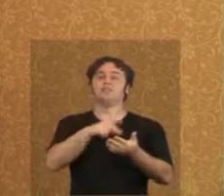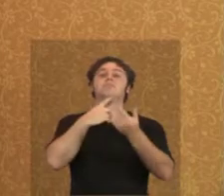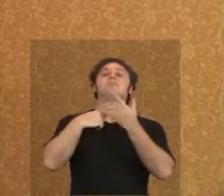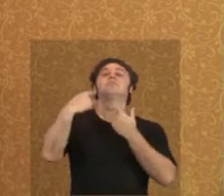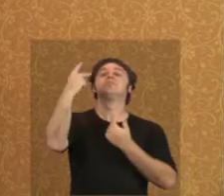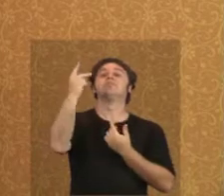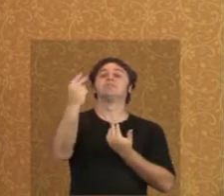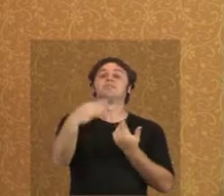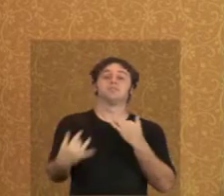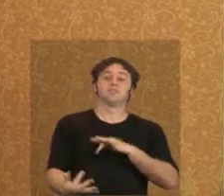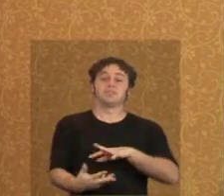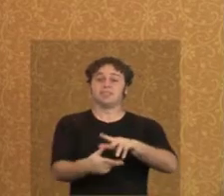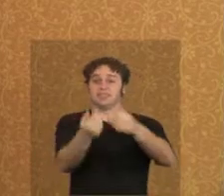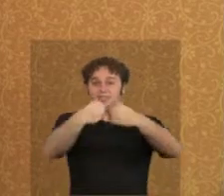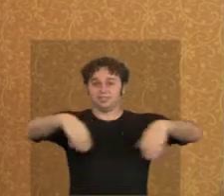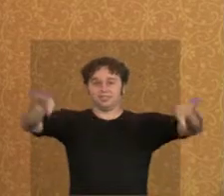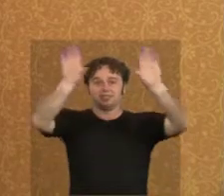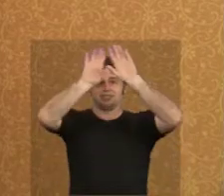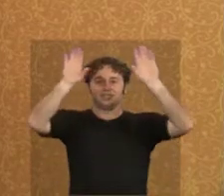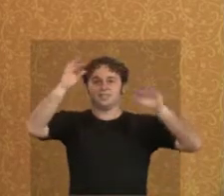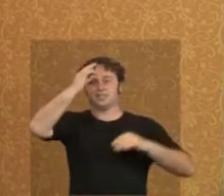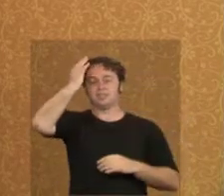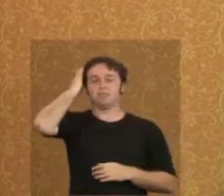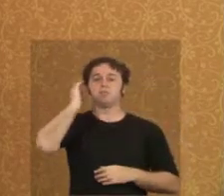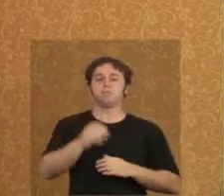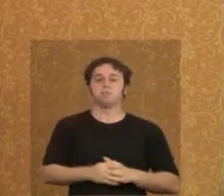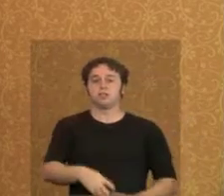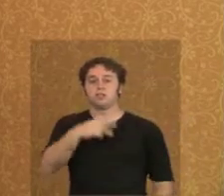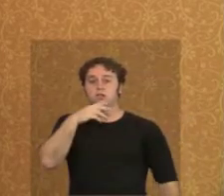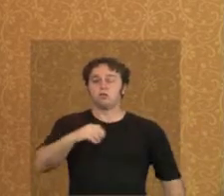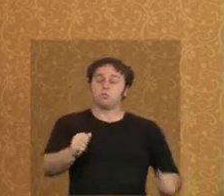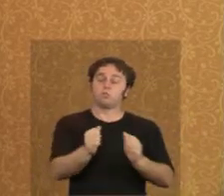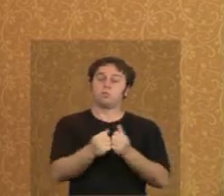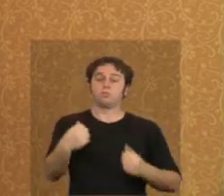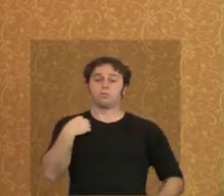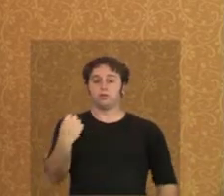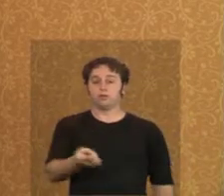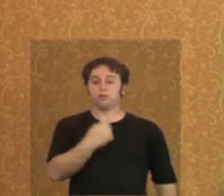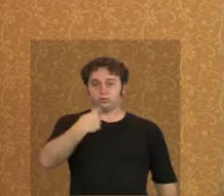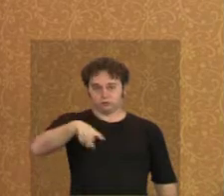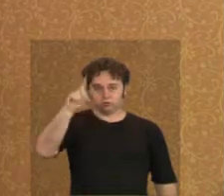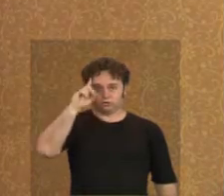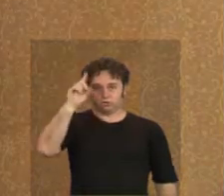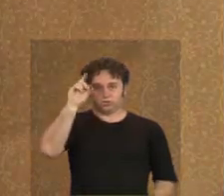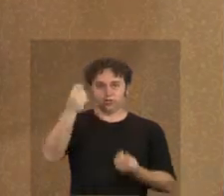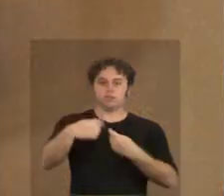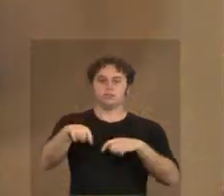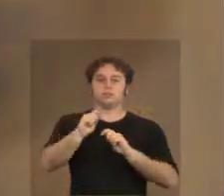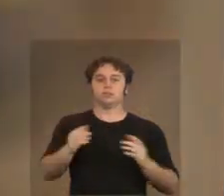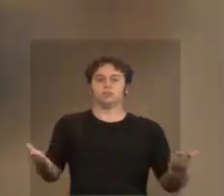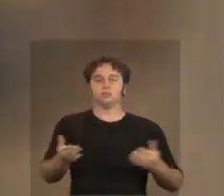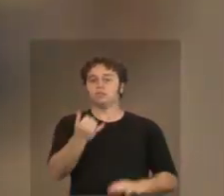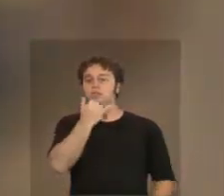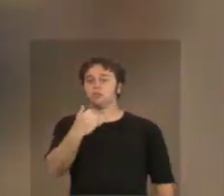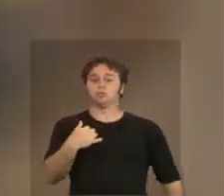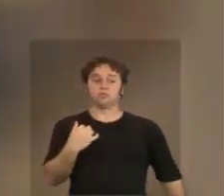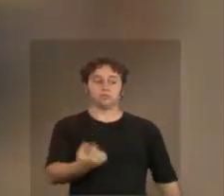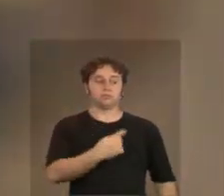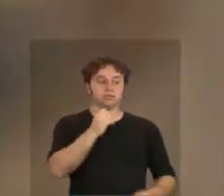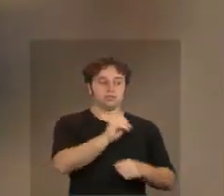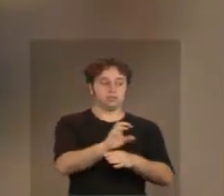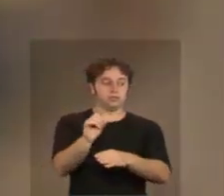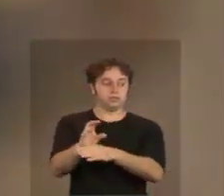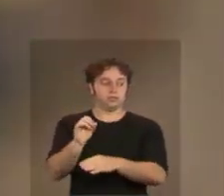vosso reino, seja feita a vossa vontade, assim na terra como no céu. O pão nosso de cada dia nos dai